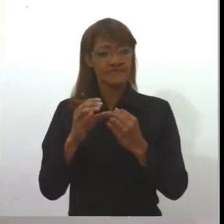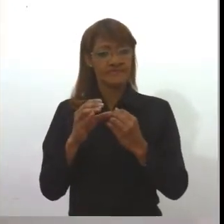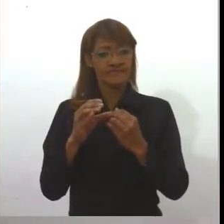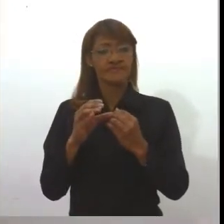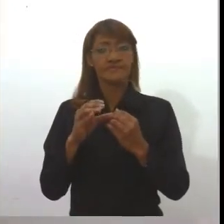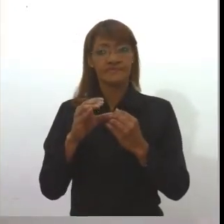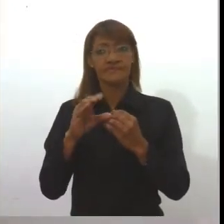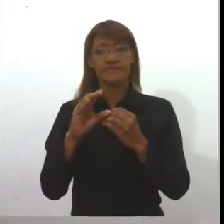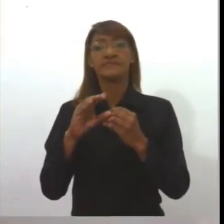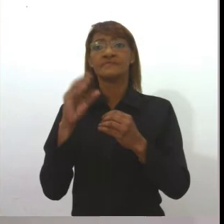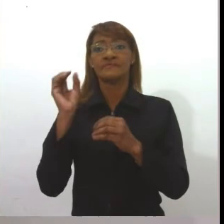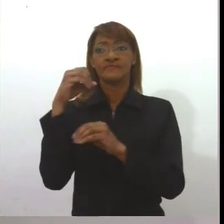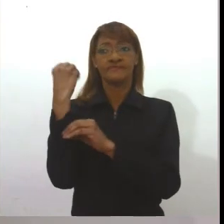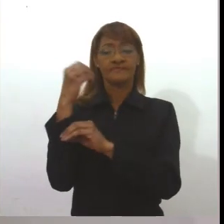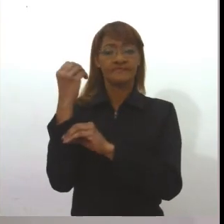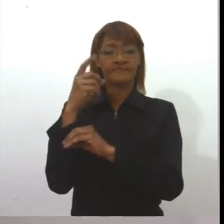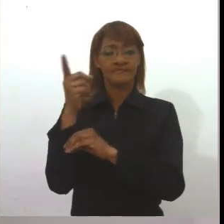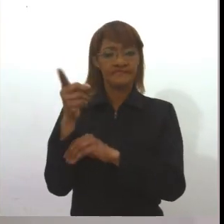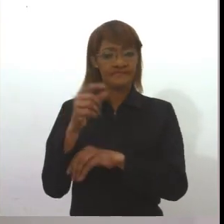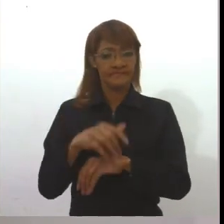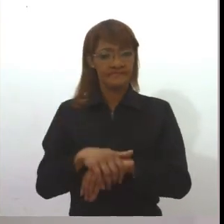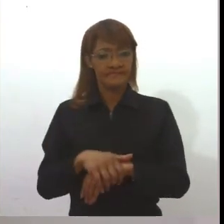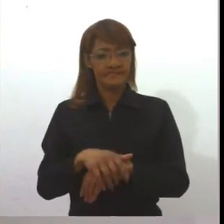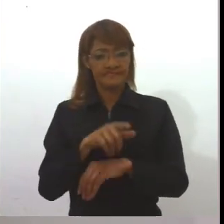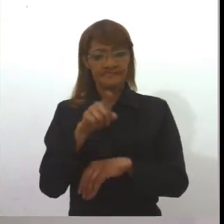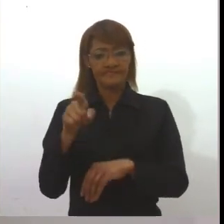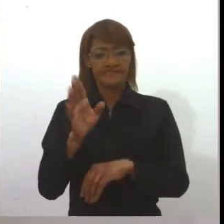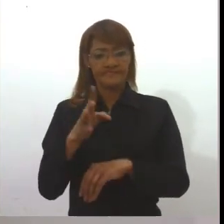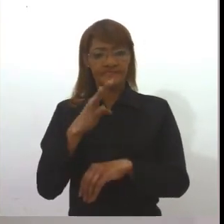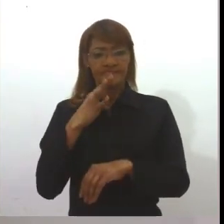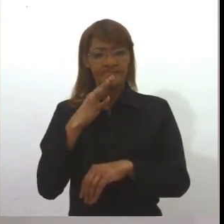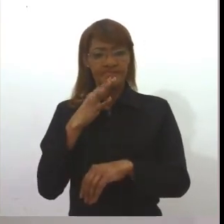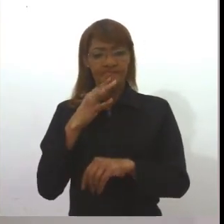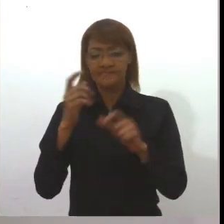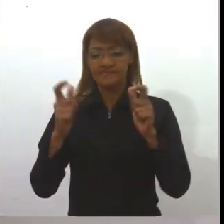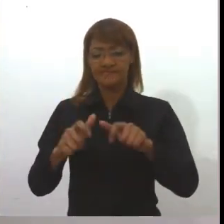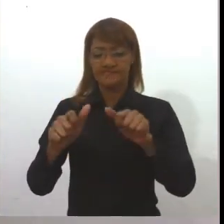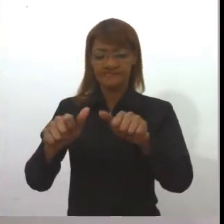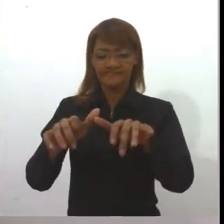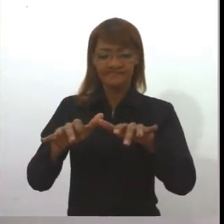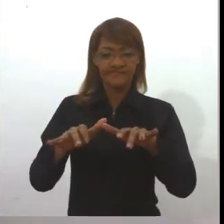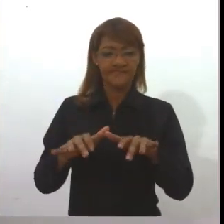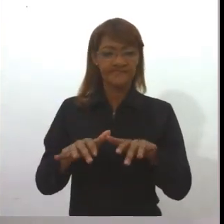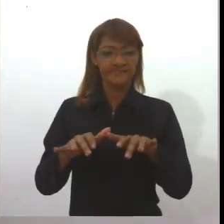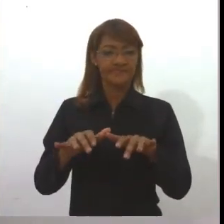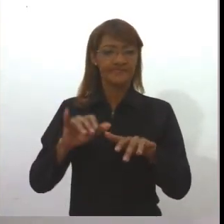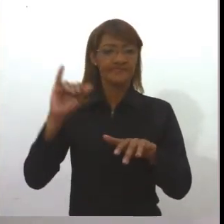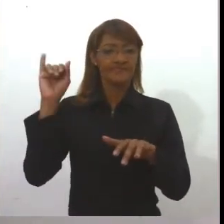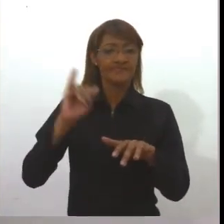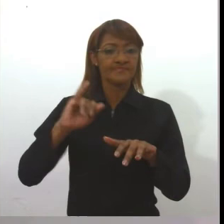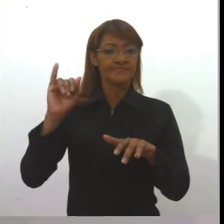Farolândia. Não sei se vocês já conhecem aí, mas é um local bem interessante, voltado para